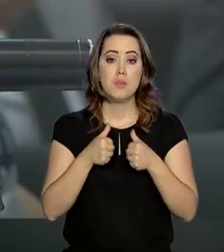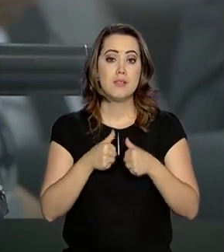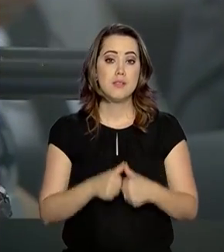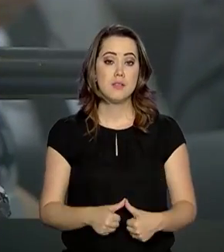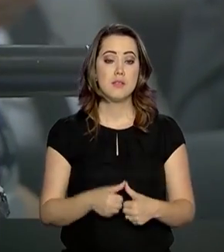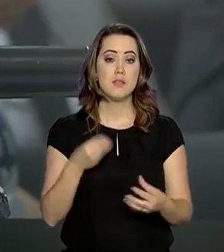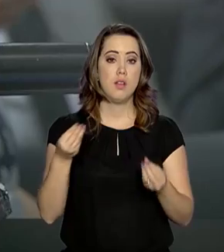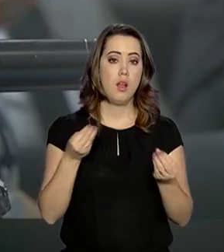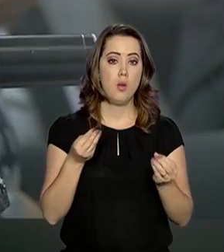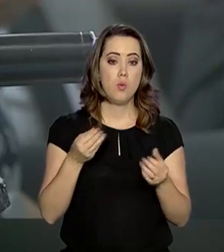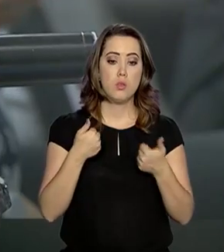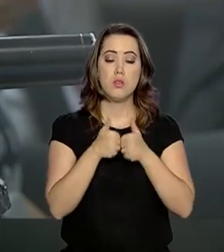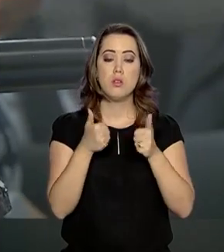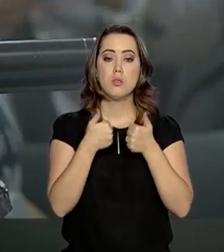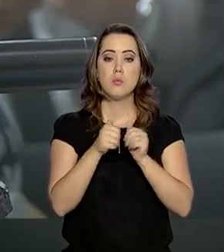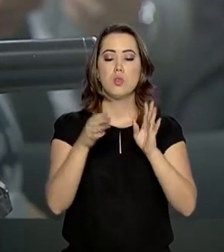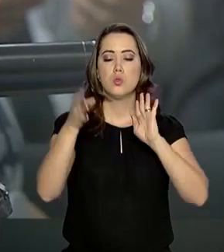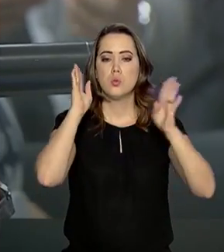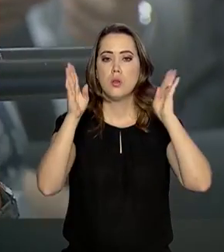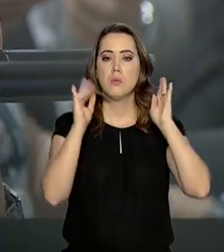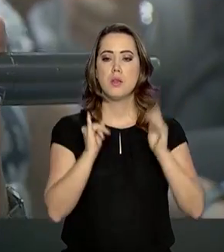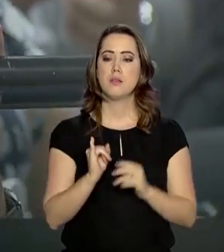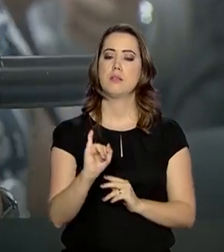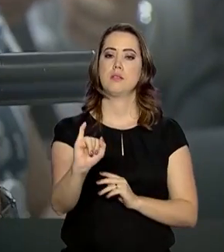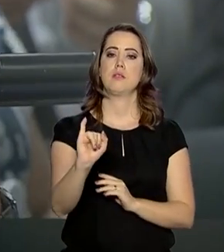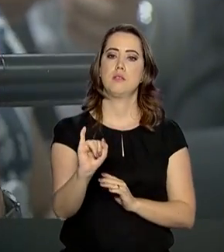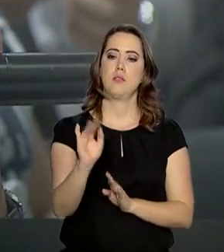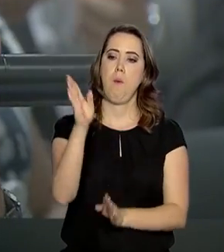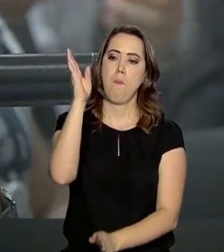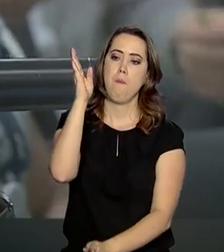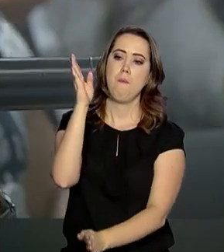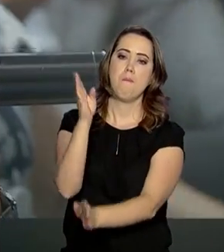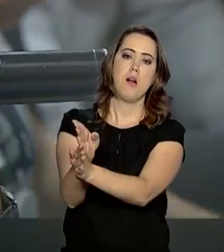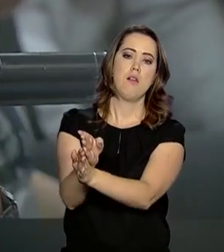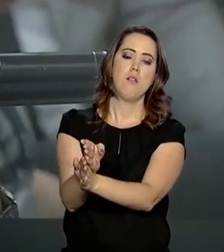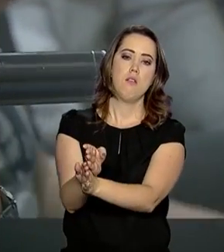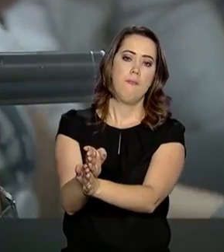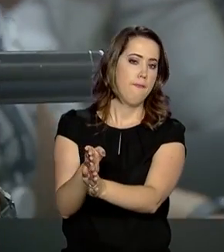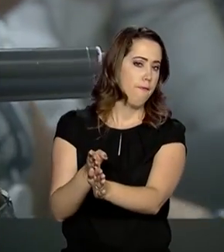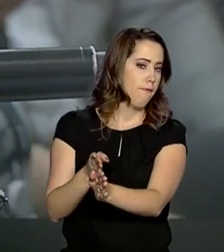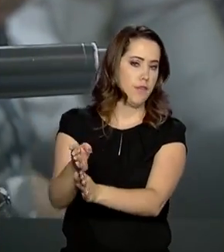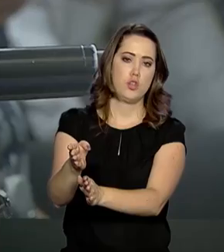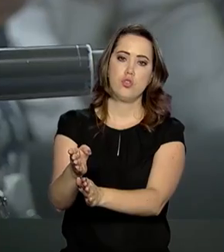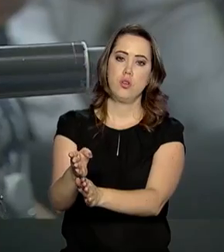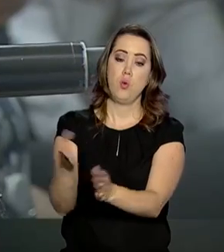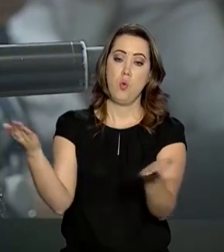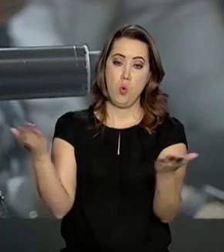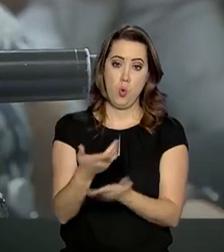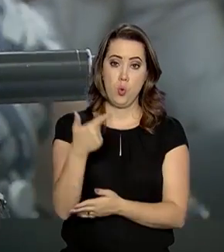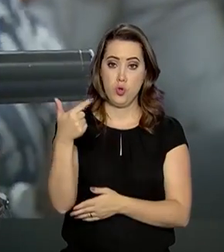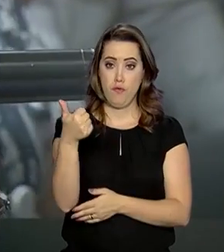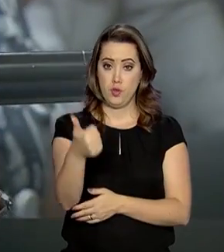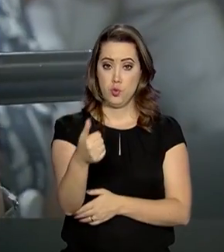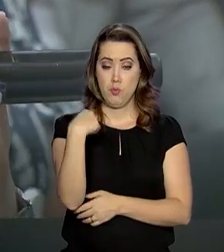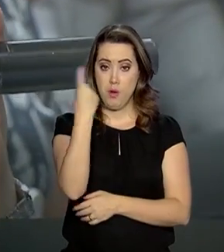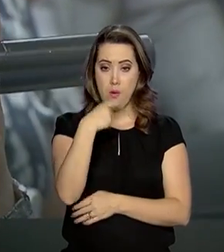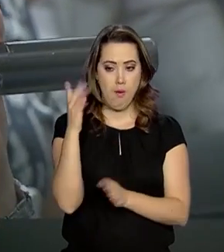dos caminhões Eh caso a fronteira realmente seja fechada completamente hoje às 21